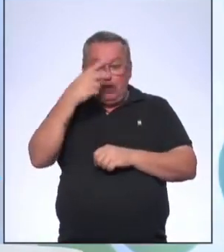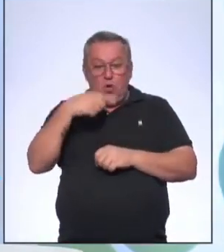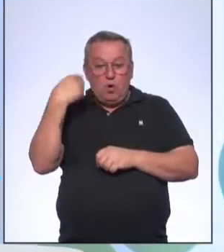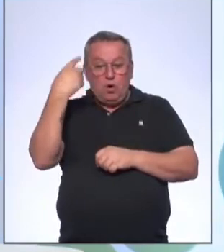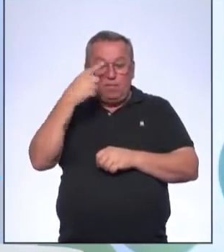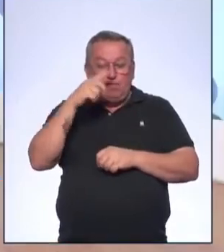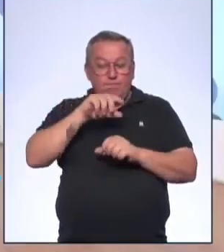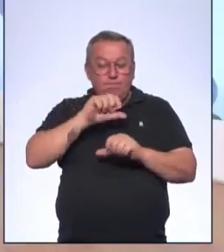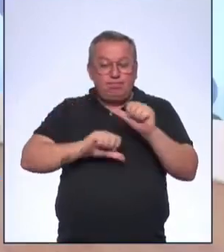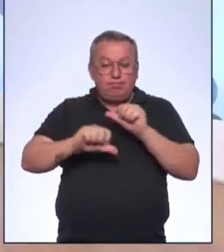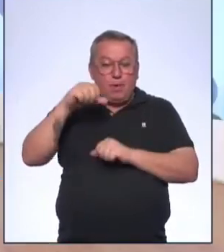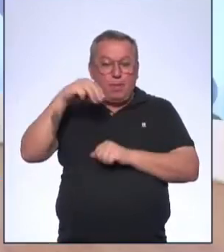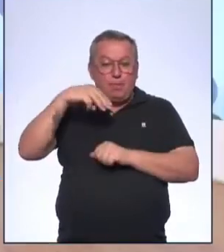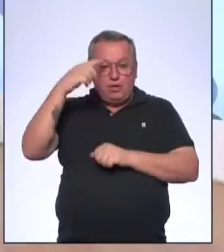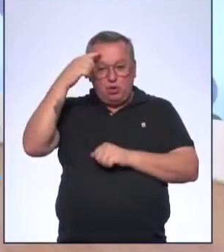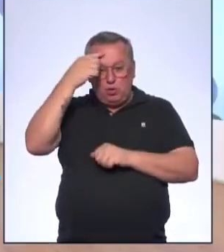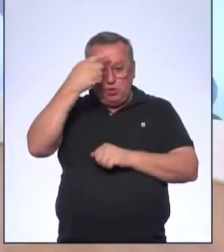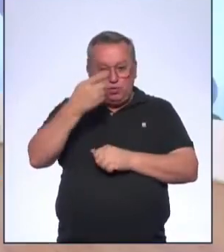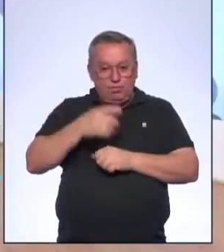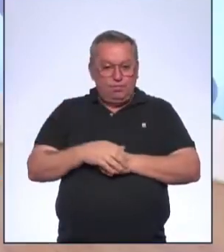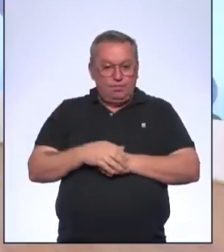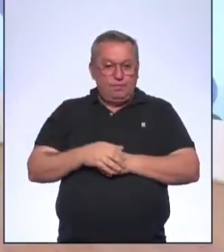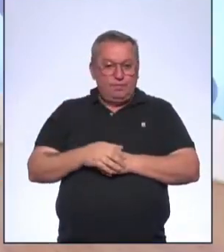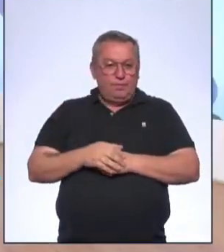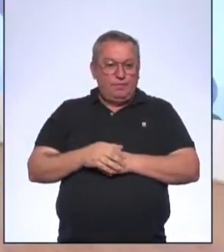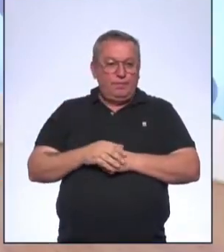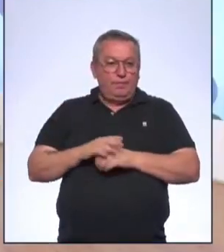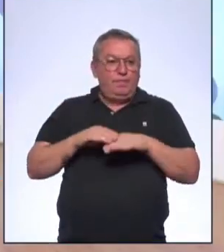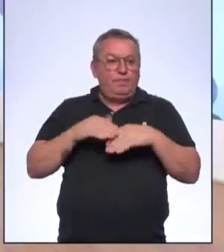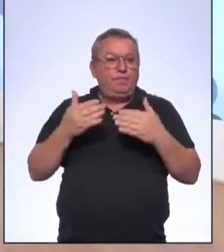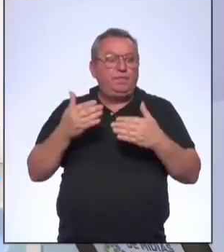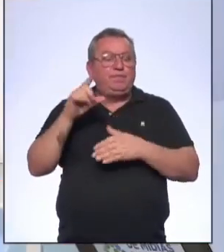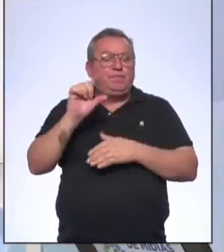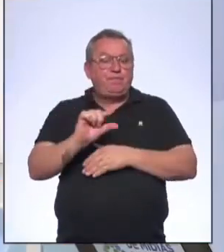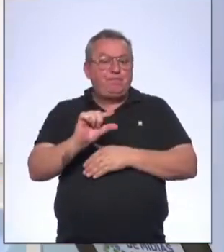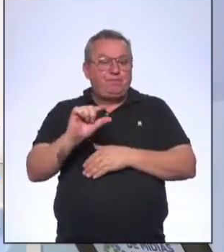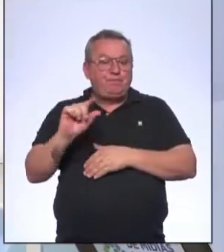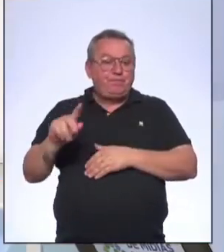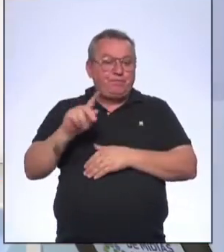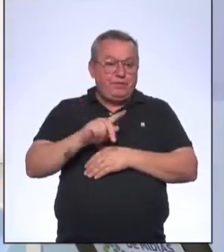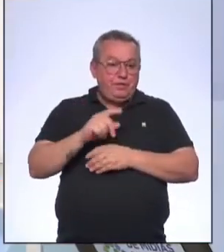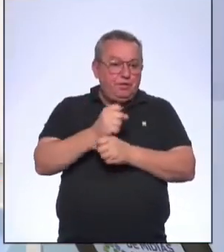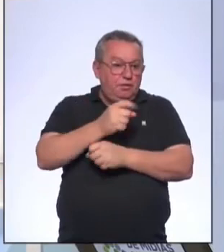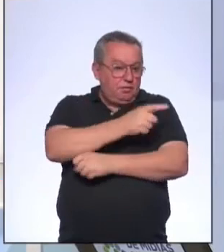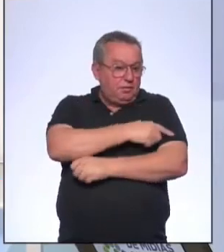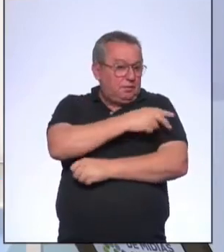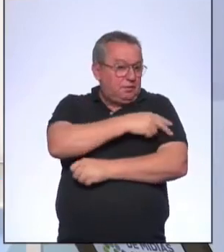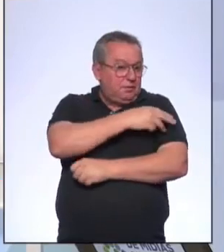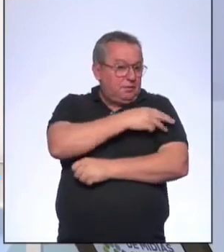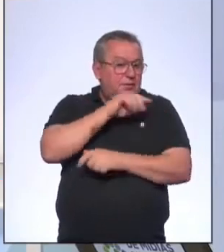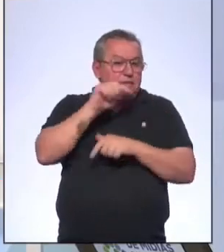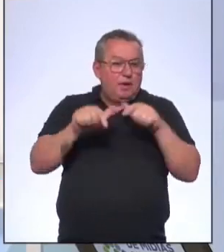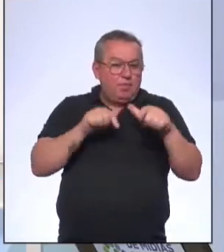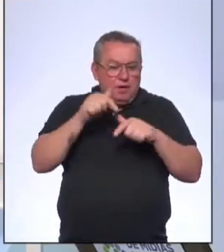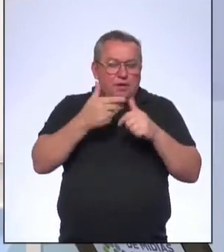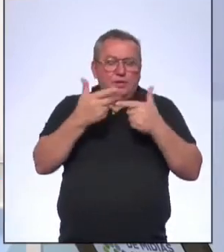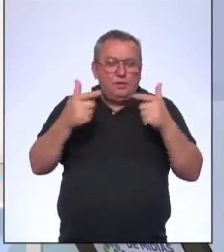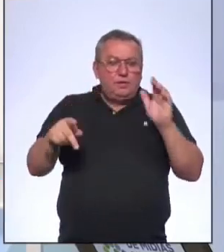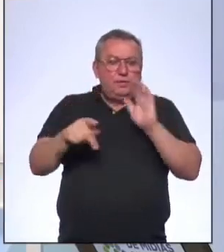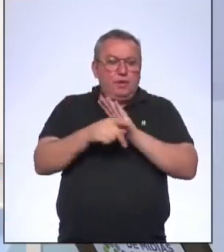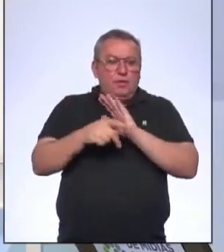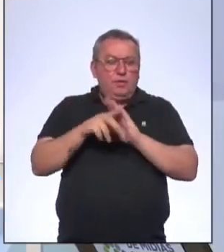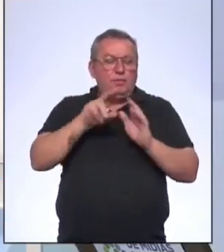minutos? Fácil, né? Quando você é pequenininho, professora lá dos anos iniciais, trabalha muito essa questão